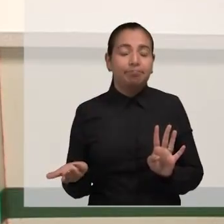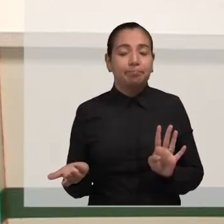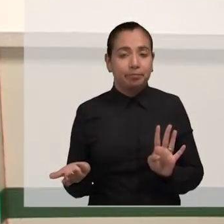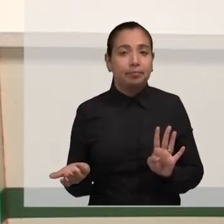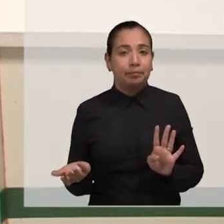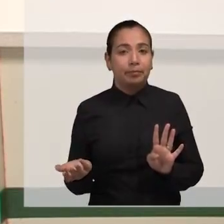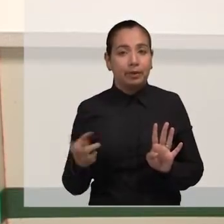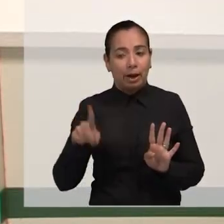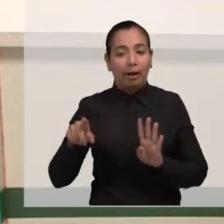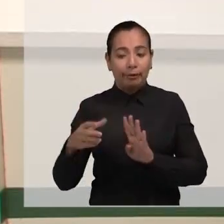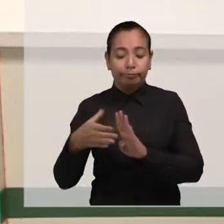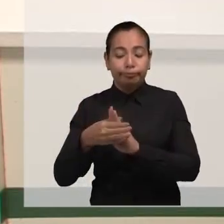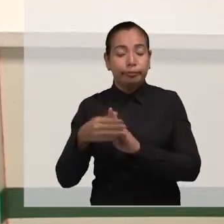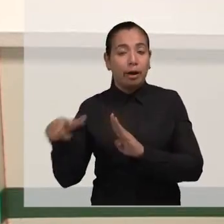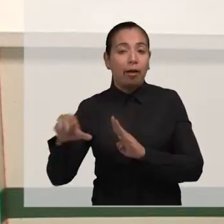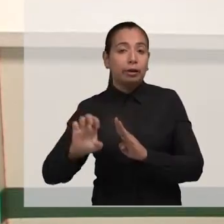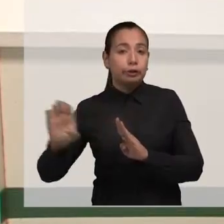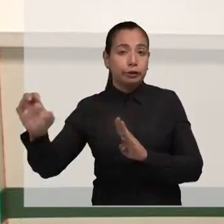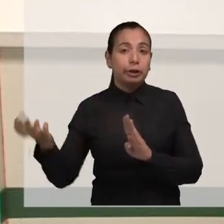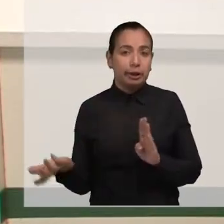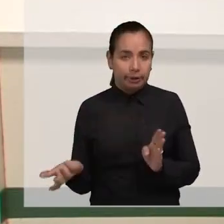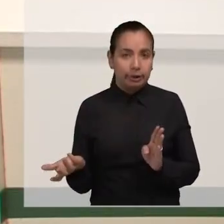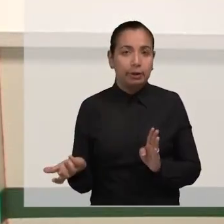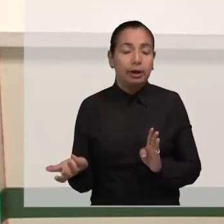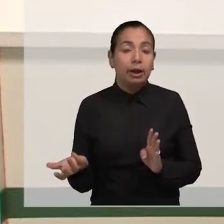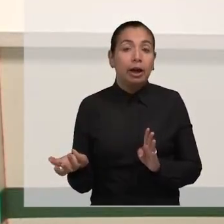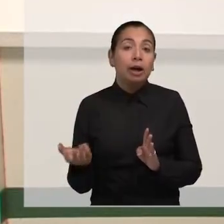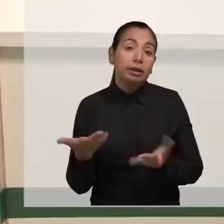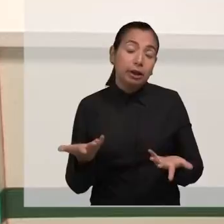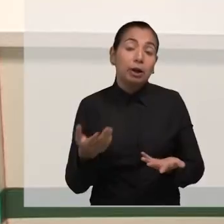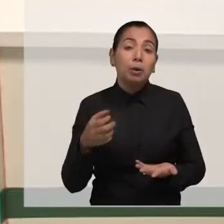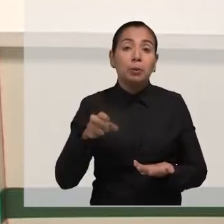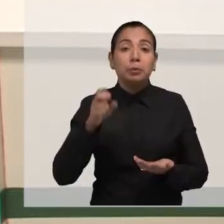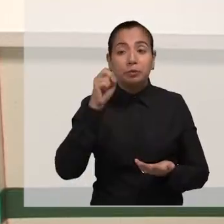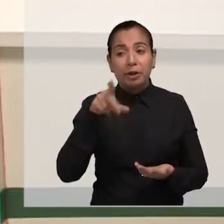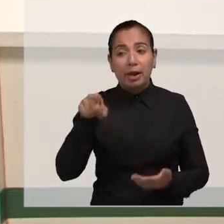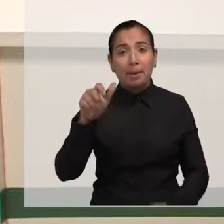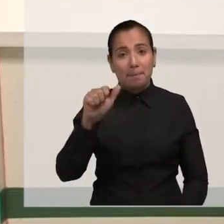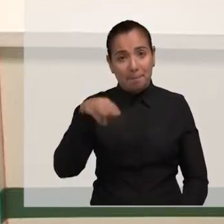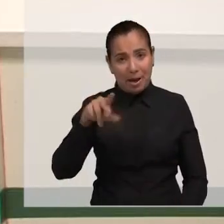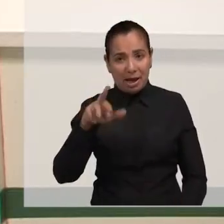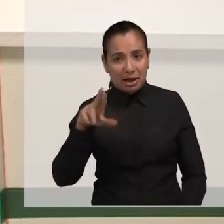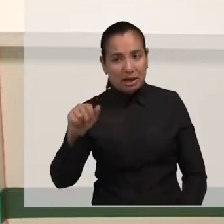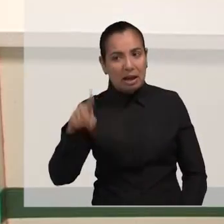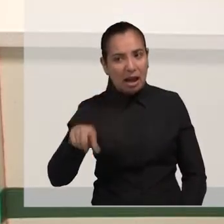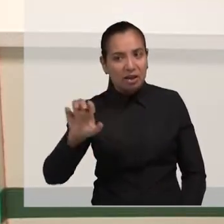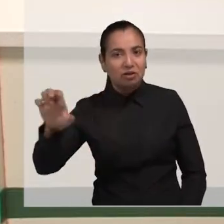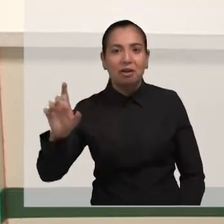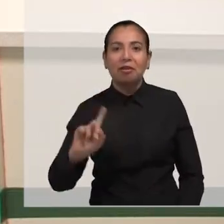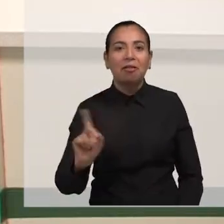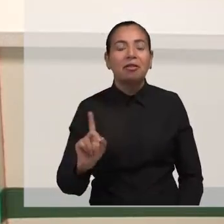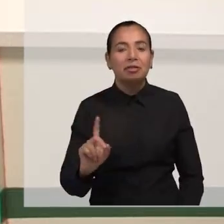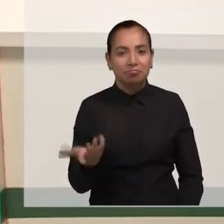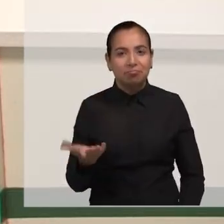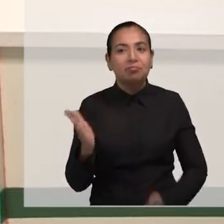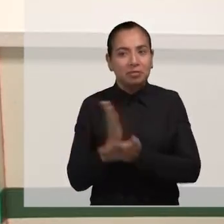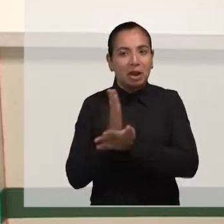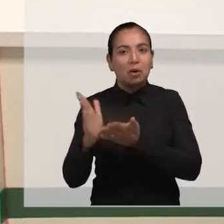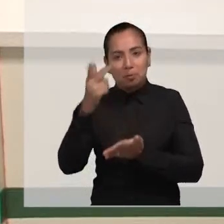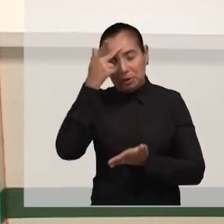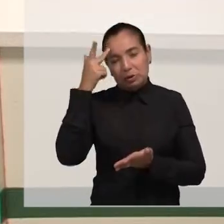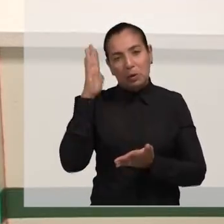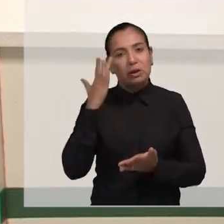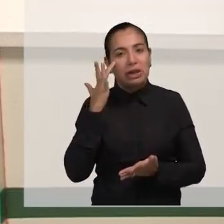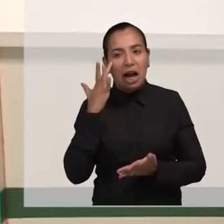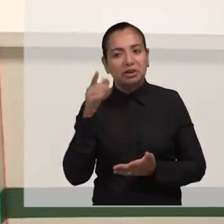um espectro aí da imprensa brasileira que não classifica a Marina como esquerda não, né, Luiz? Não, mas eu Coloca acho que como sim. centro-direita. Mas eu não. Mas